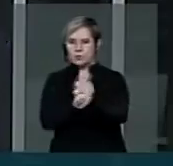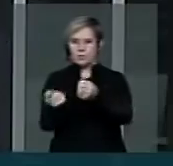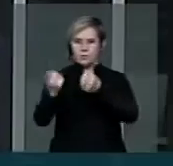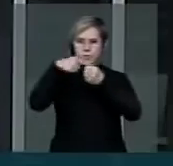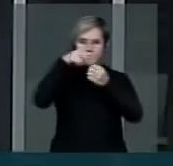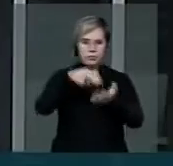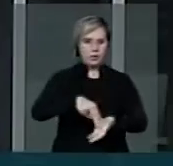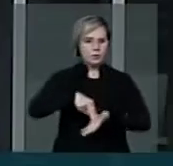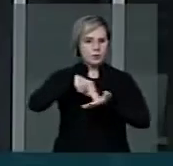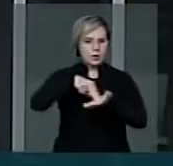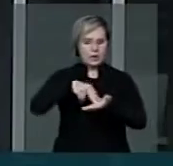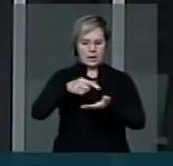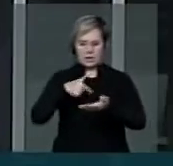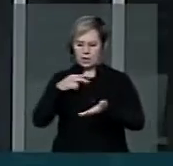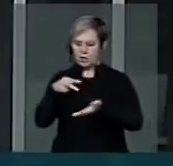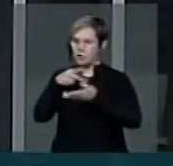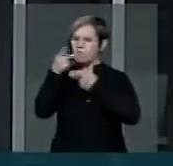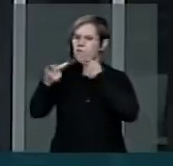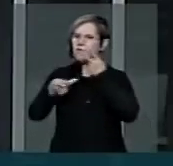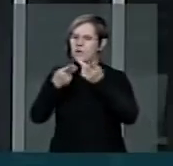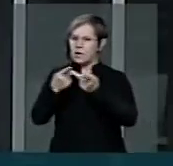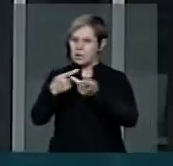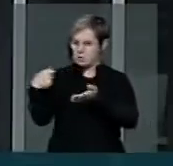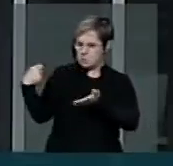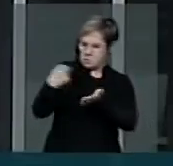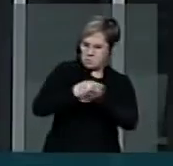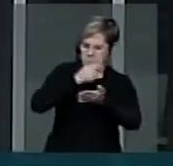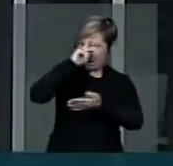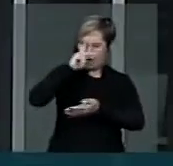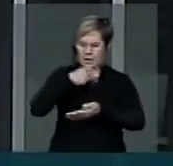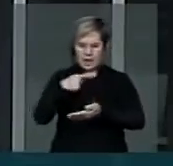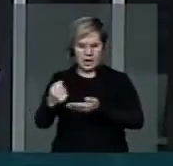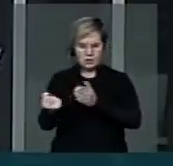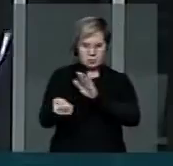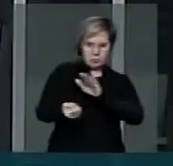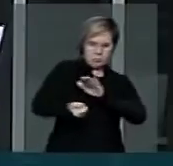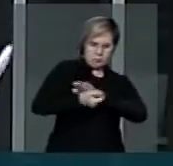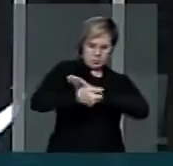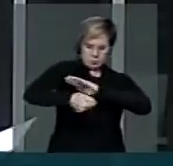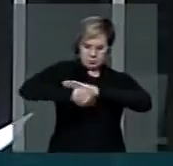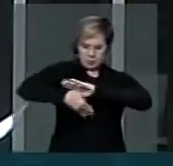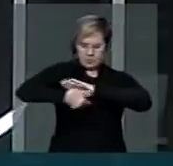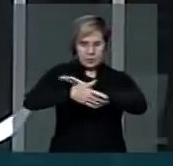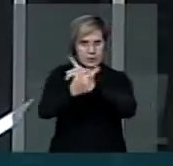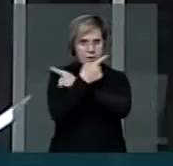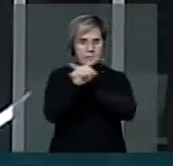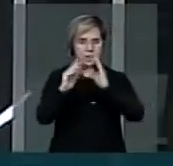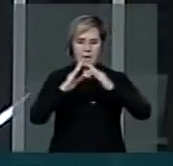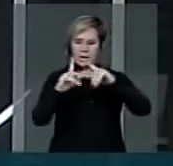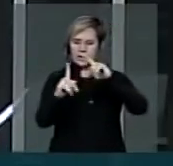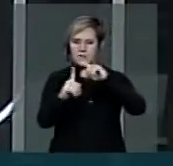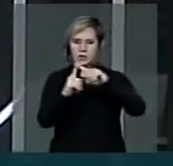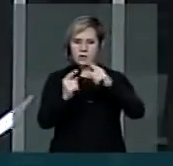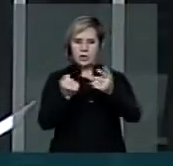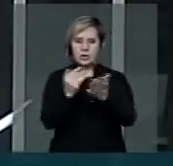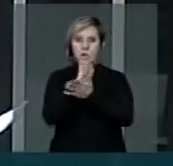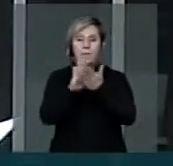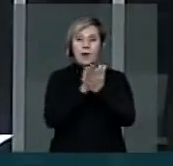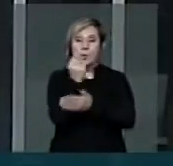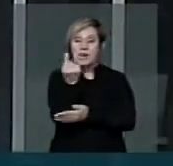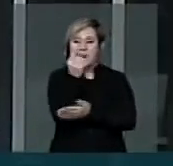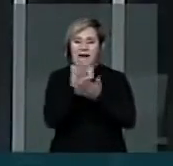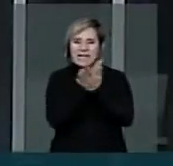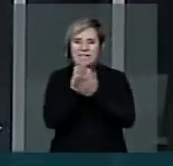Não vim aqui bancado por nenhuma organização monetária. A igreja que eu faço parte não gastou um centavo com minha campanha